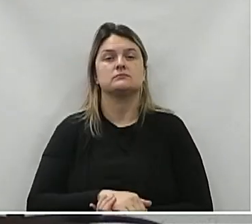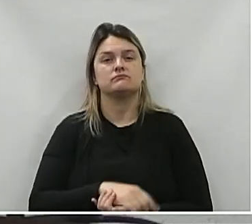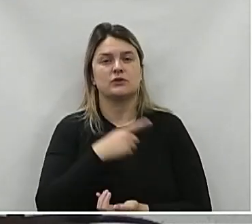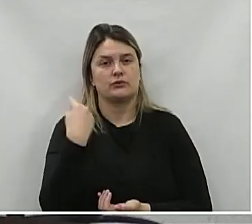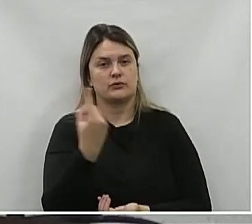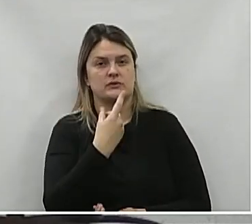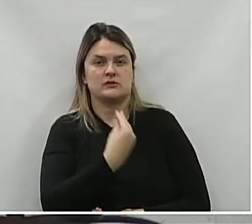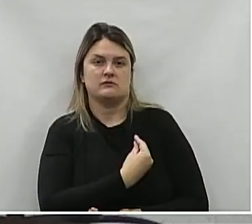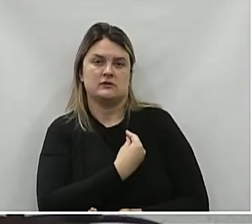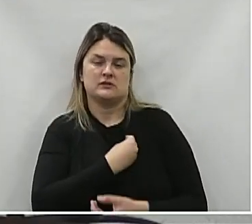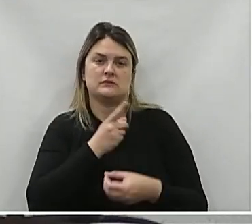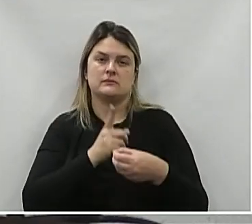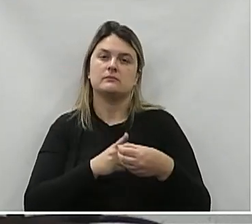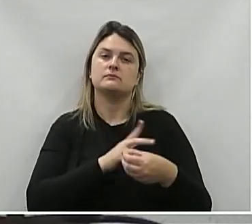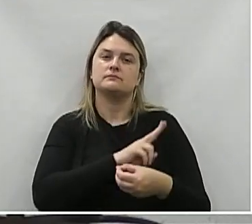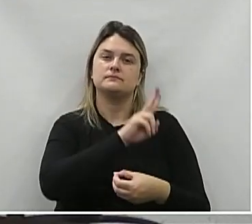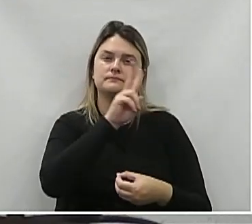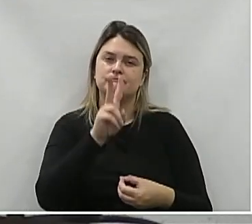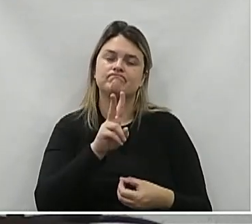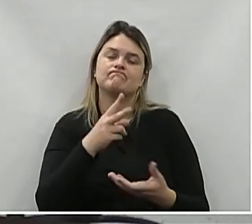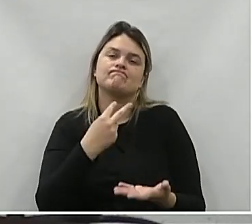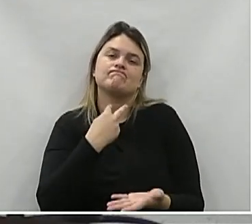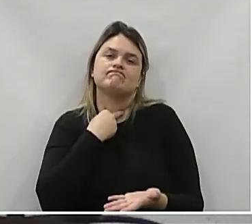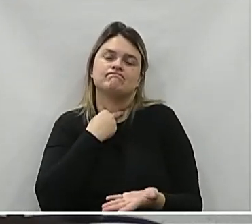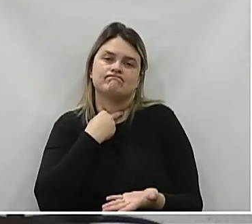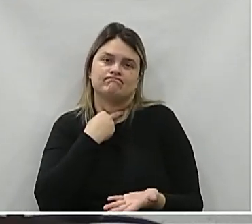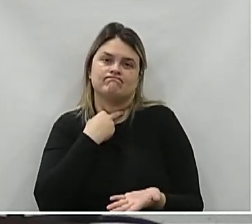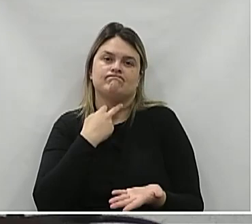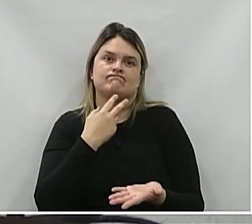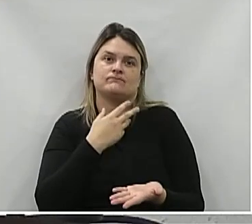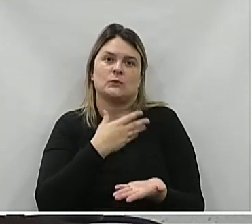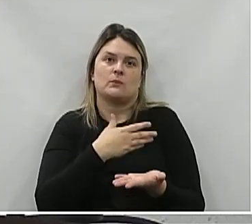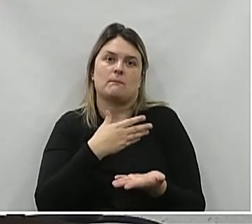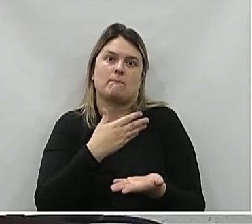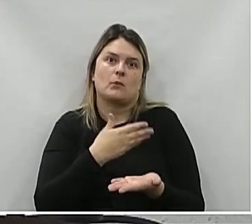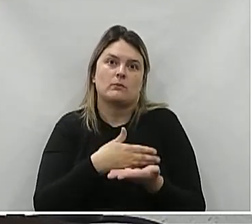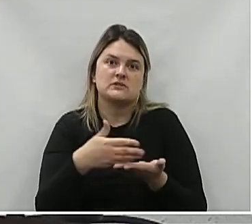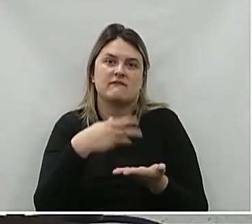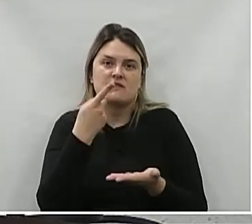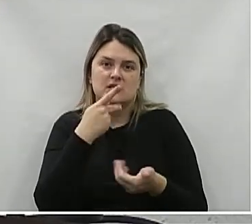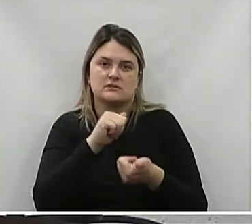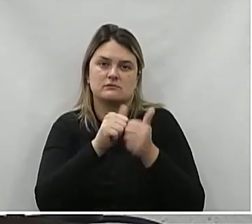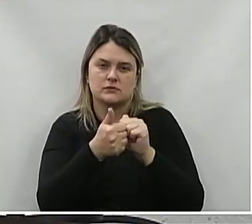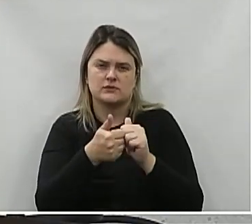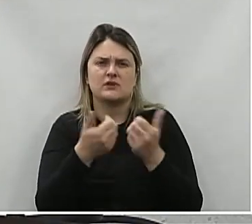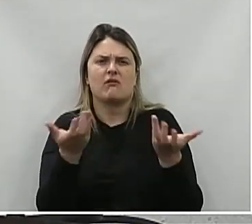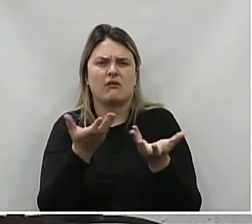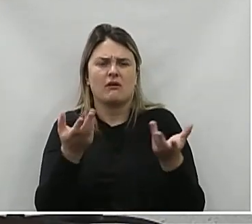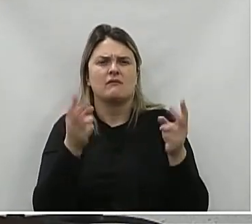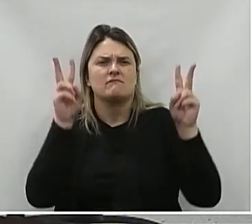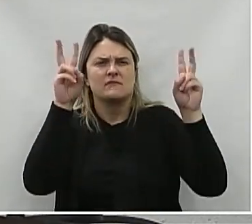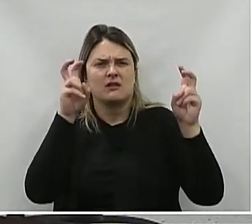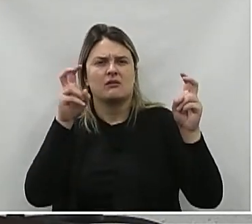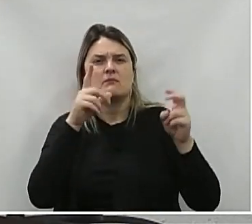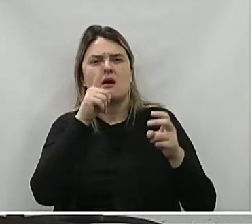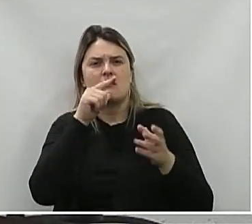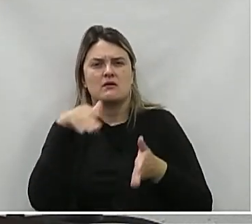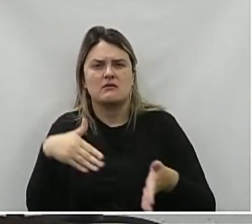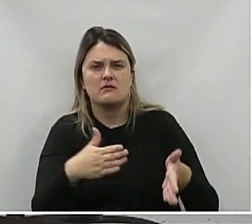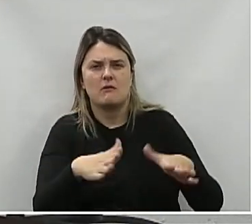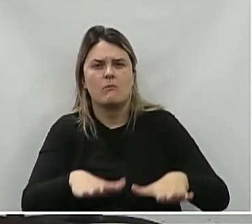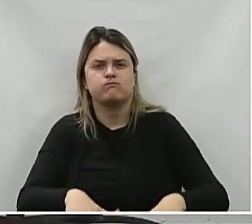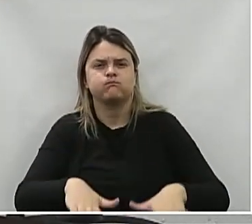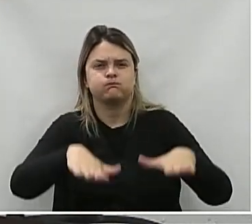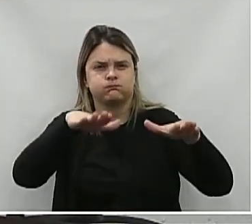de nossas vidas em União da Vitória. Eu não poderia iniciar a fala sobre esporte sem tocar no assunto das cheias que tem